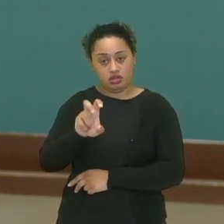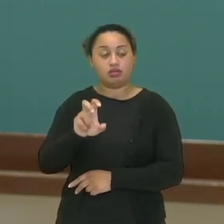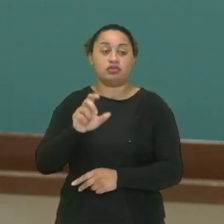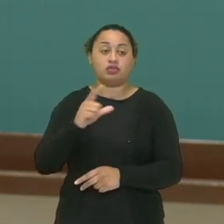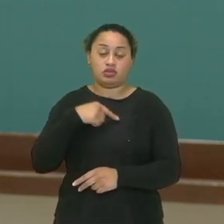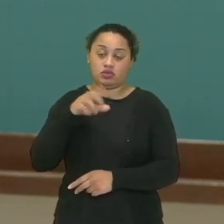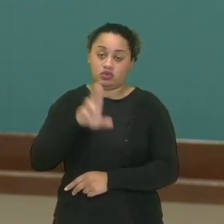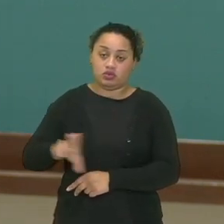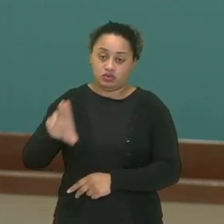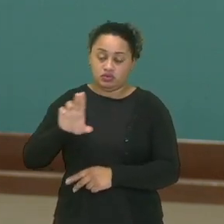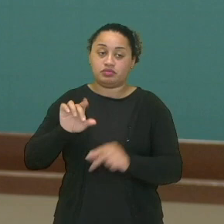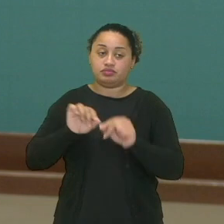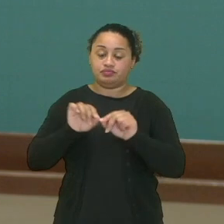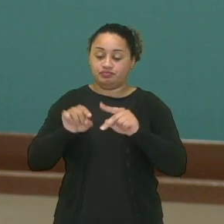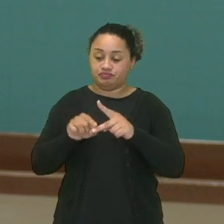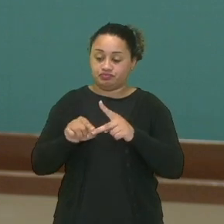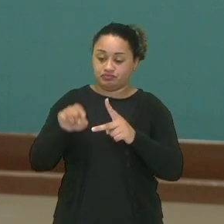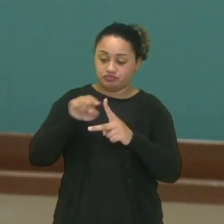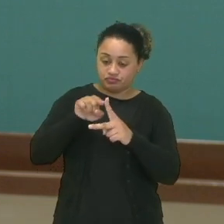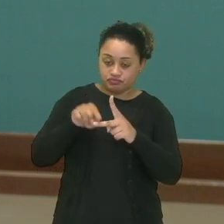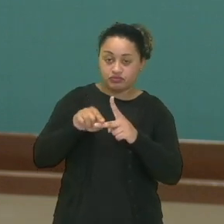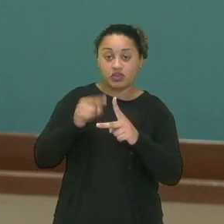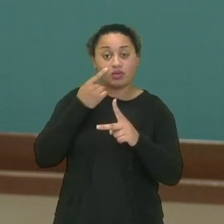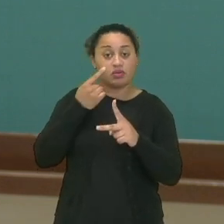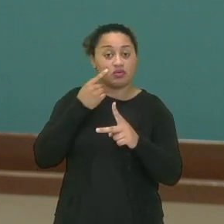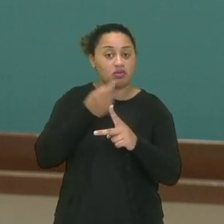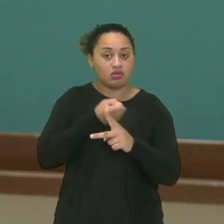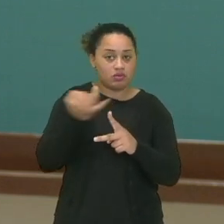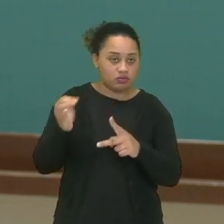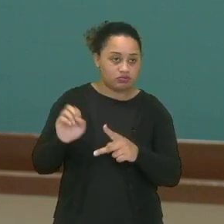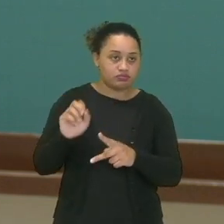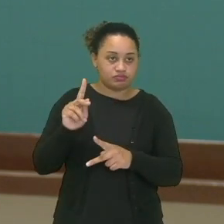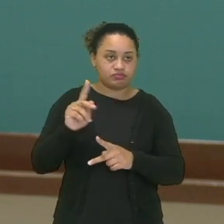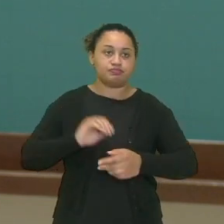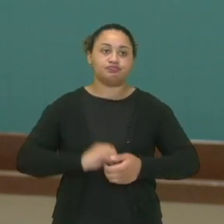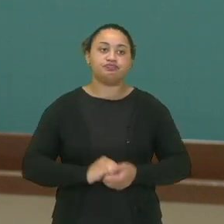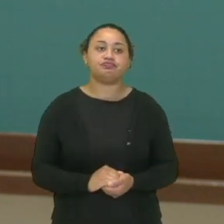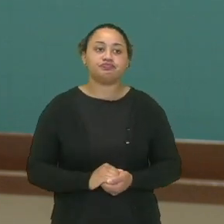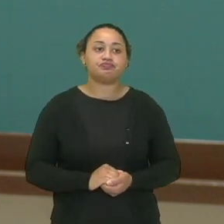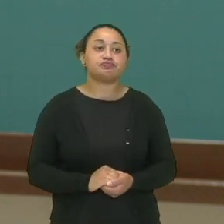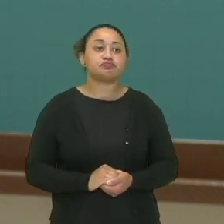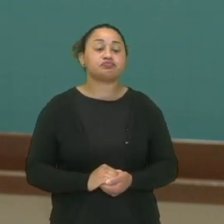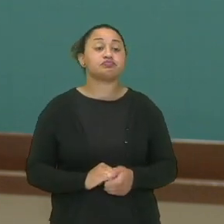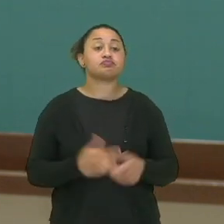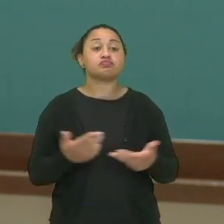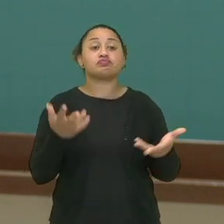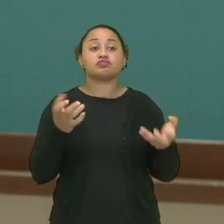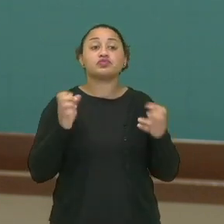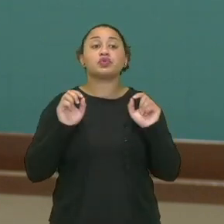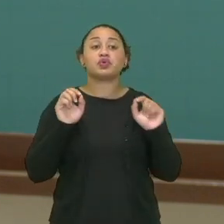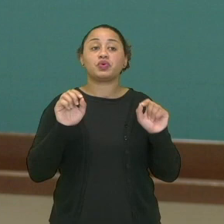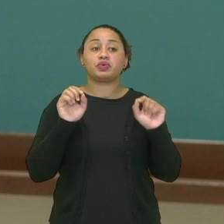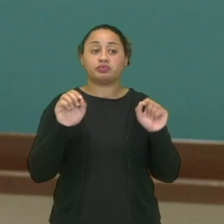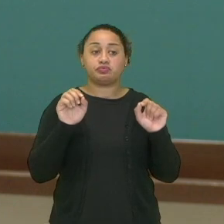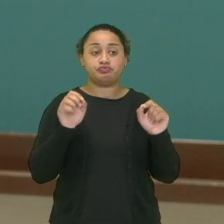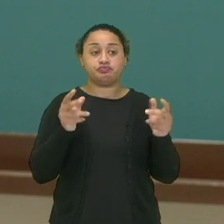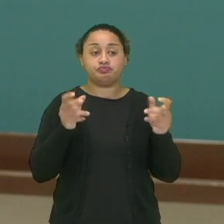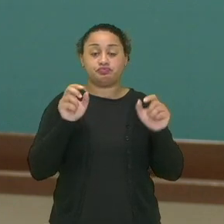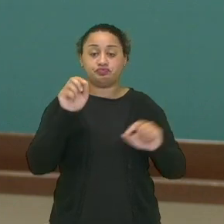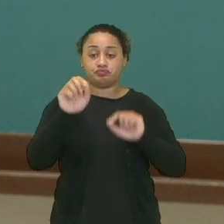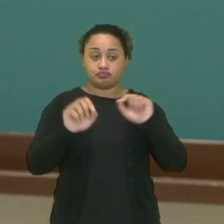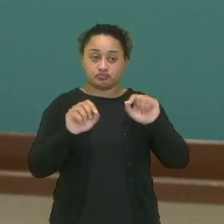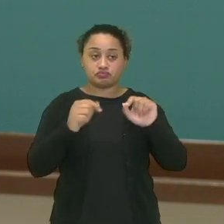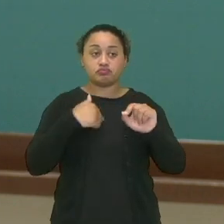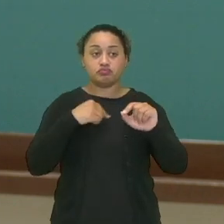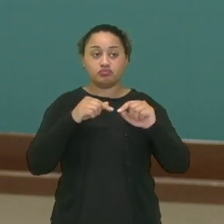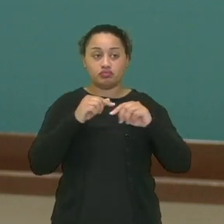gente utiliza aí o transferidor para fazer essas medidas, tá joia? Então tá bom. Então olha lá, observe aqui com a professora. Então